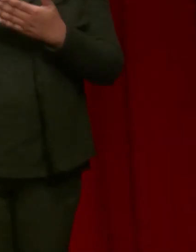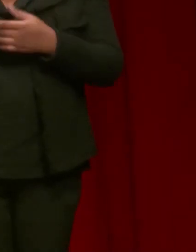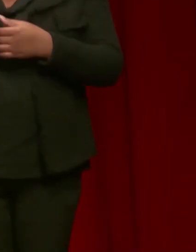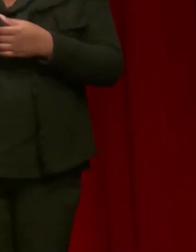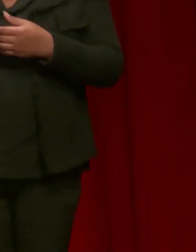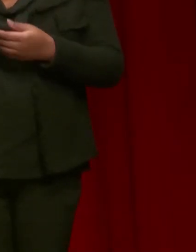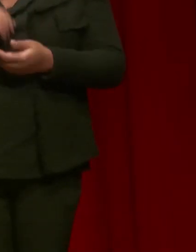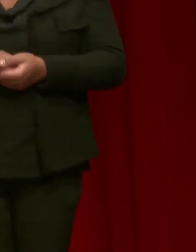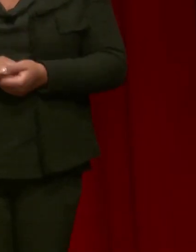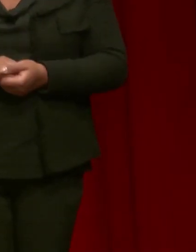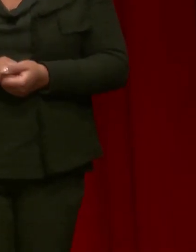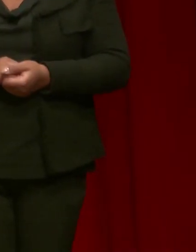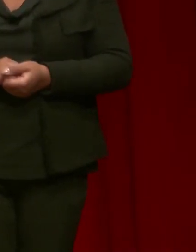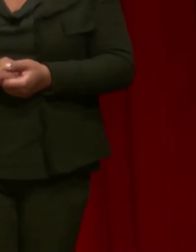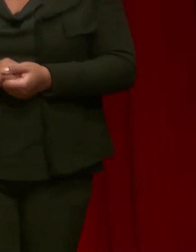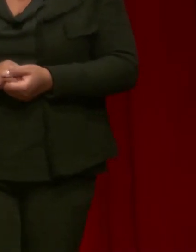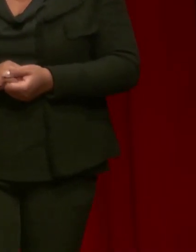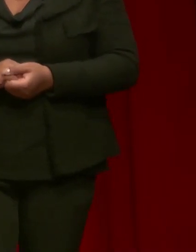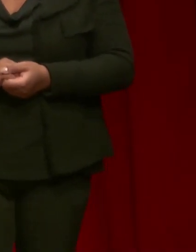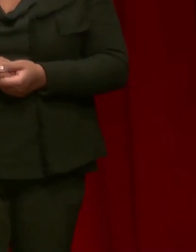Me expulsaram.